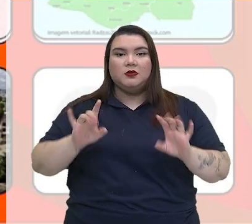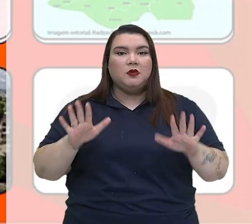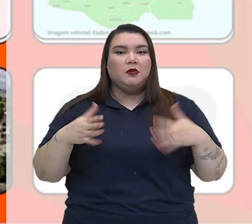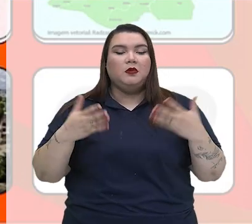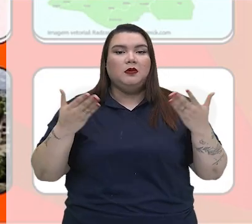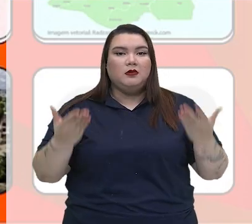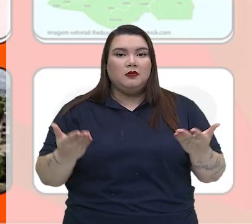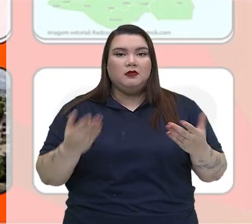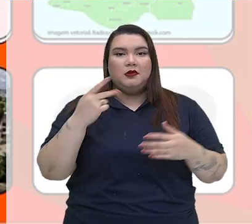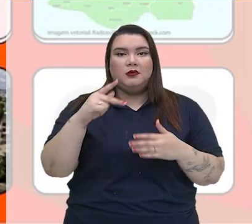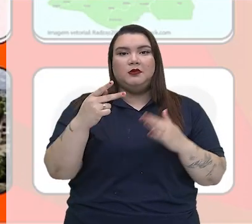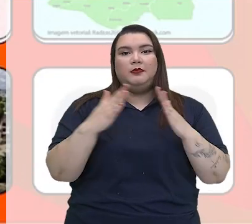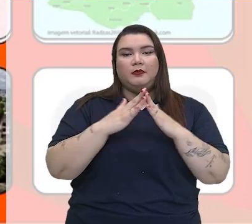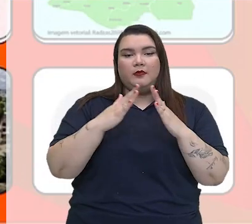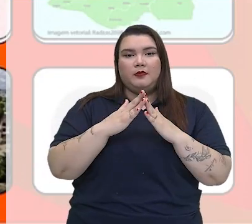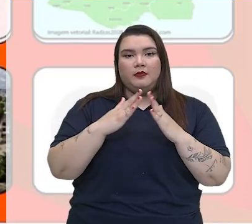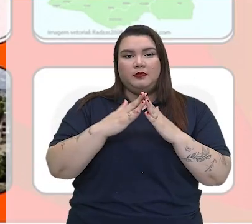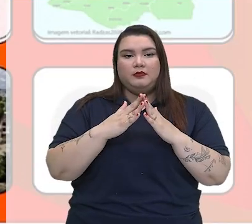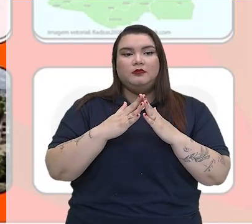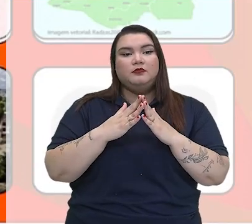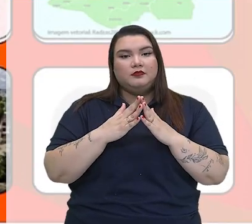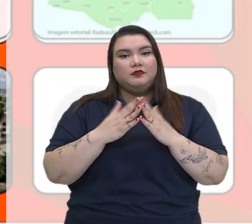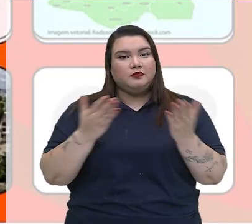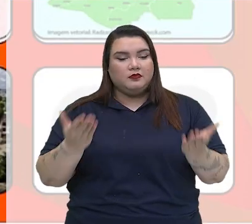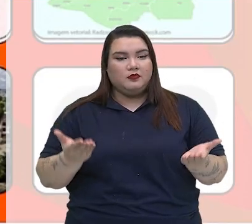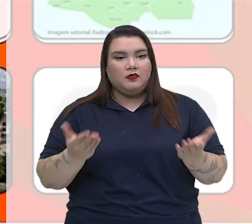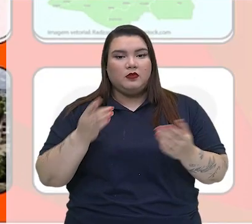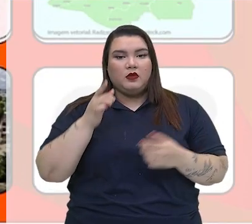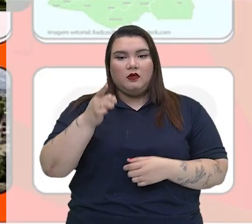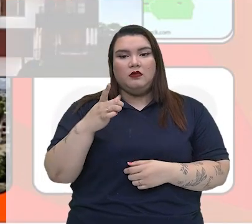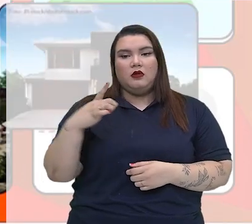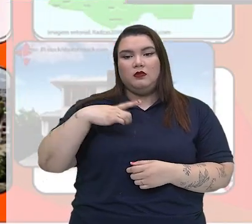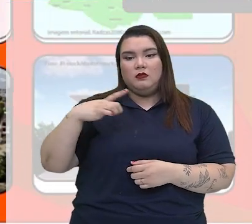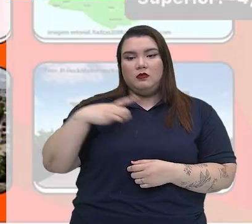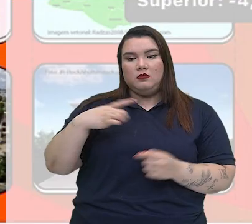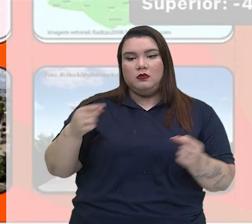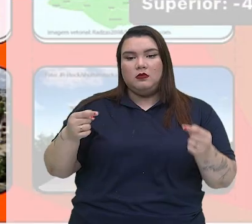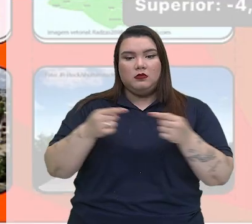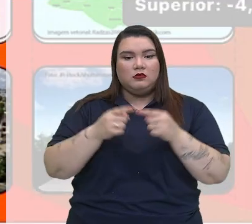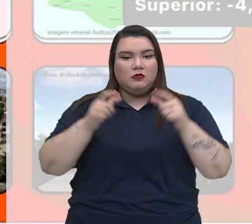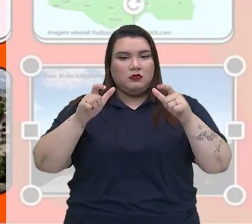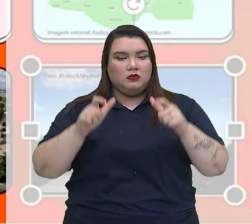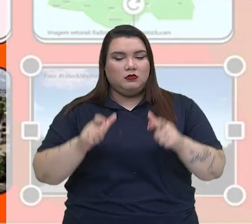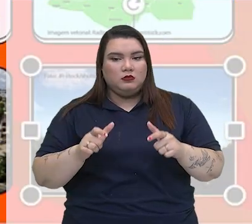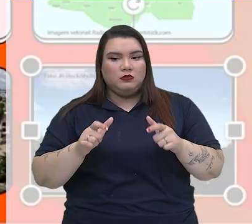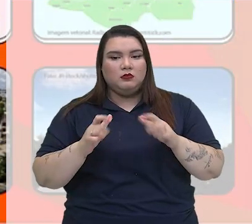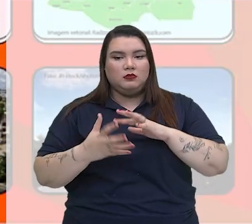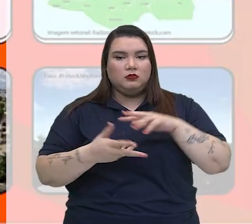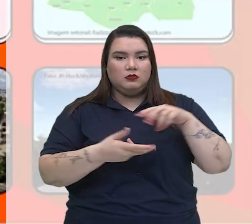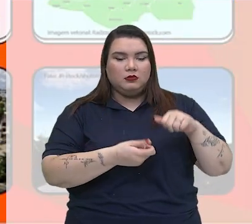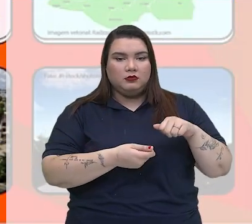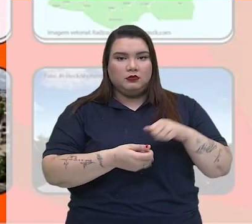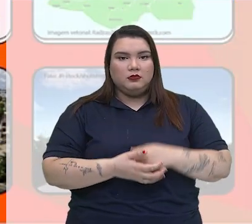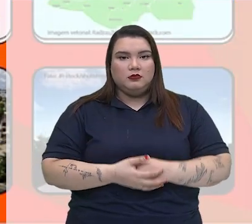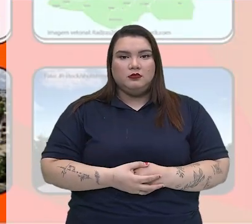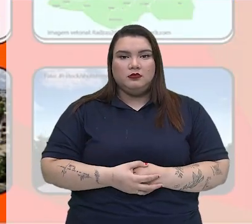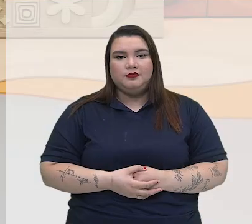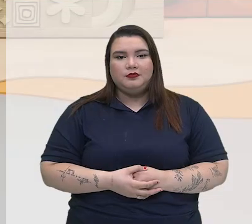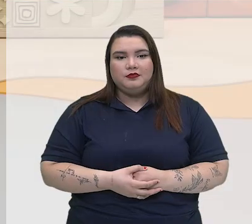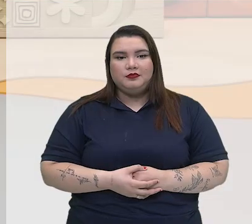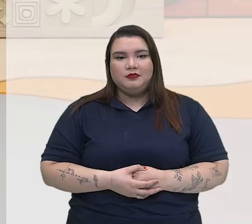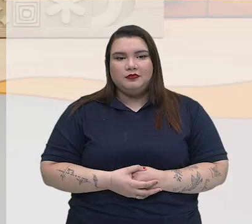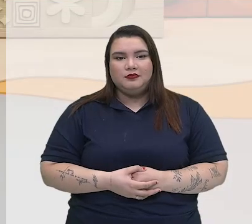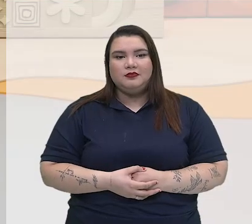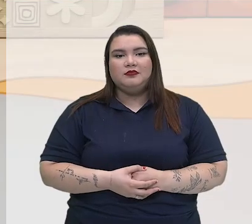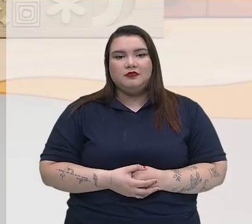todos, a sua casa. É assim, você tem um lugar no mundo.